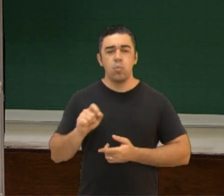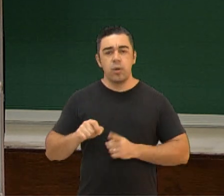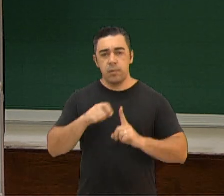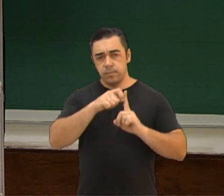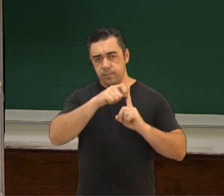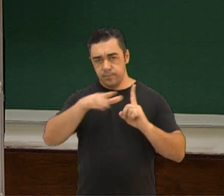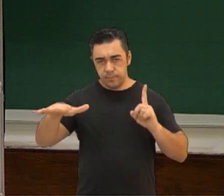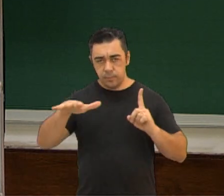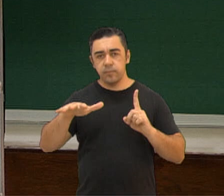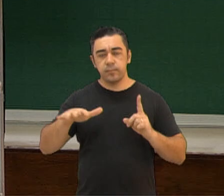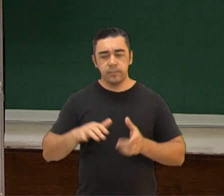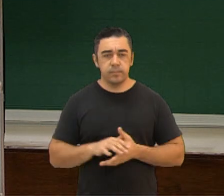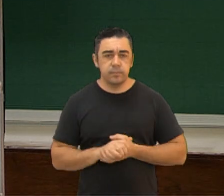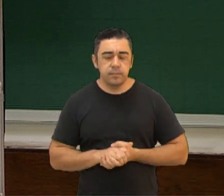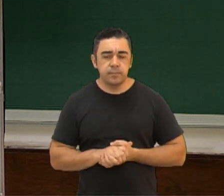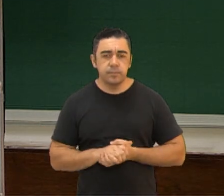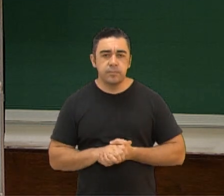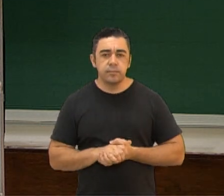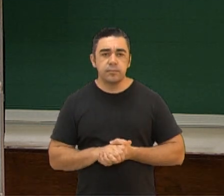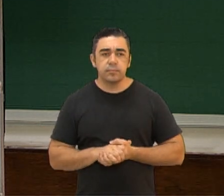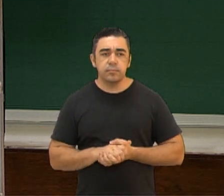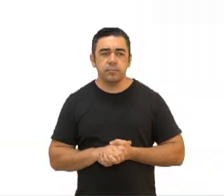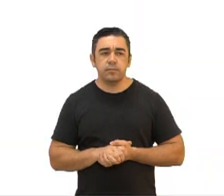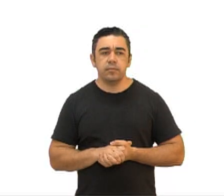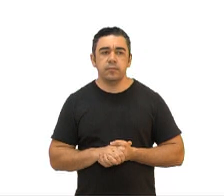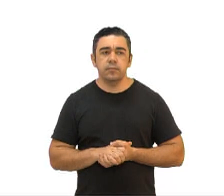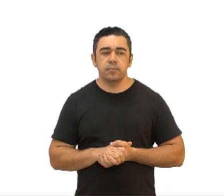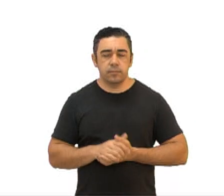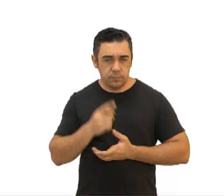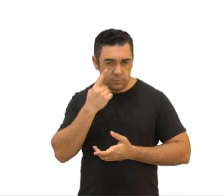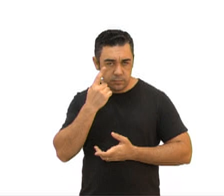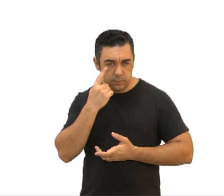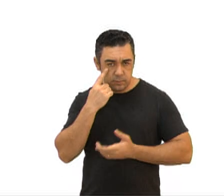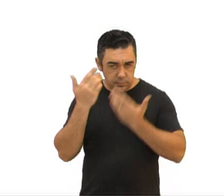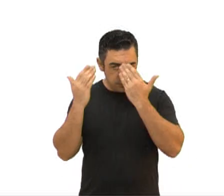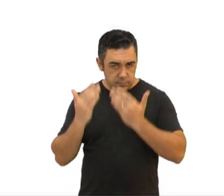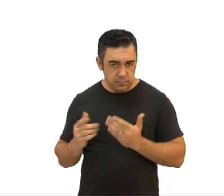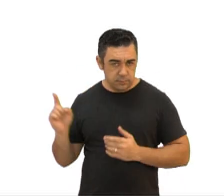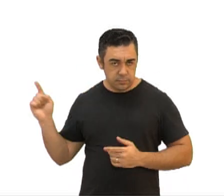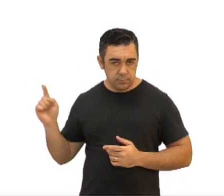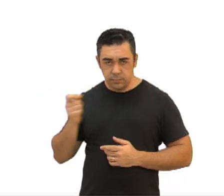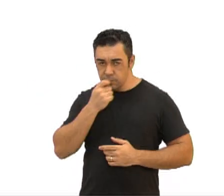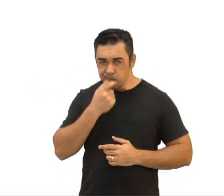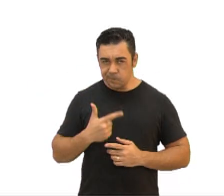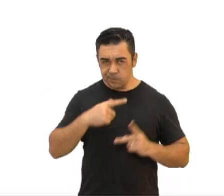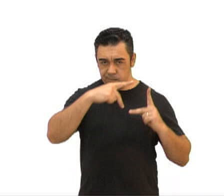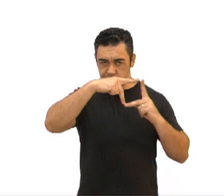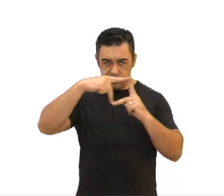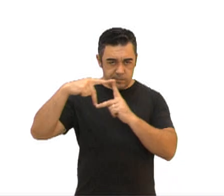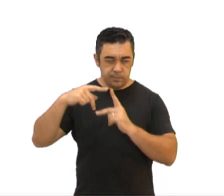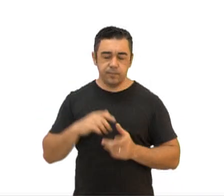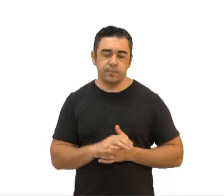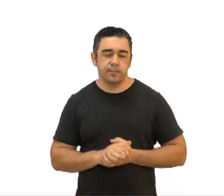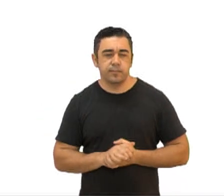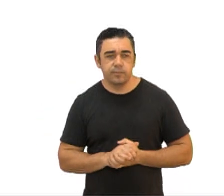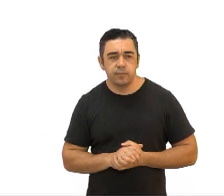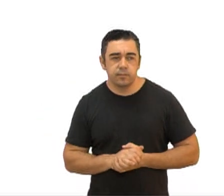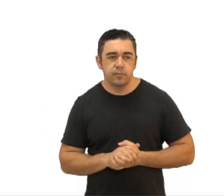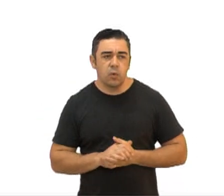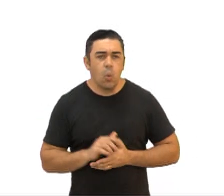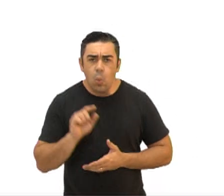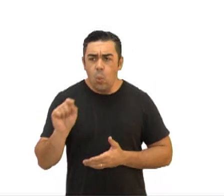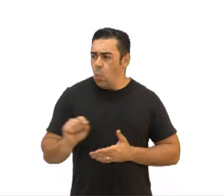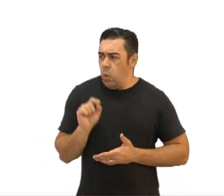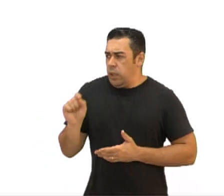conotativa, sentido figurado. Certo? Vamos analisar aqui mais essa tirinha. Então aqui, o que foi